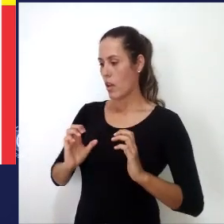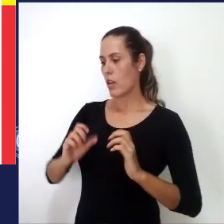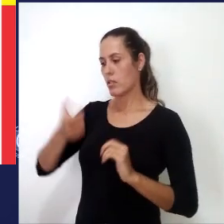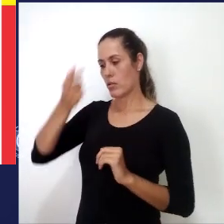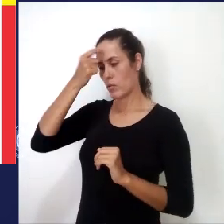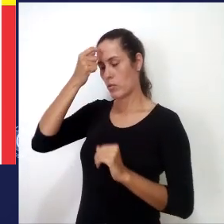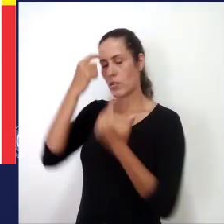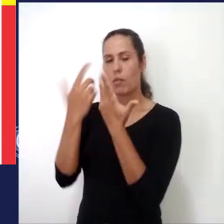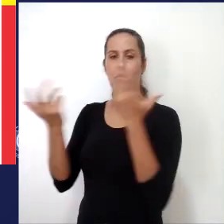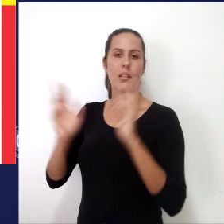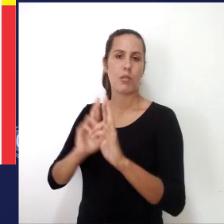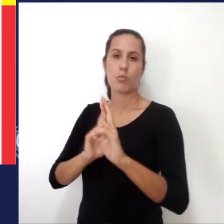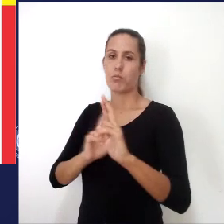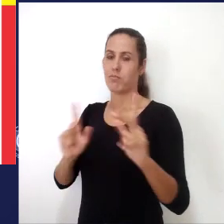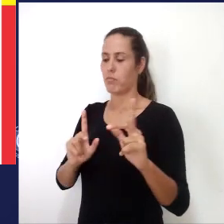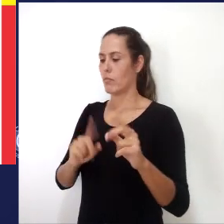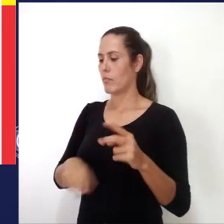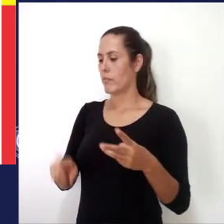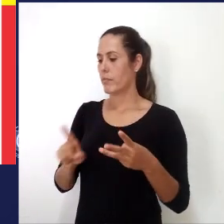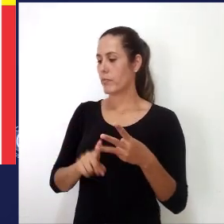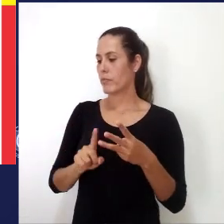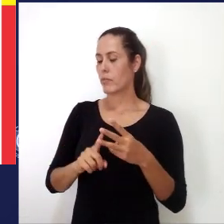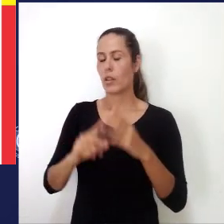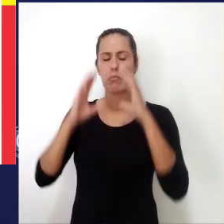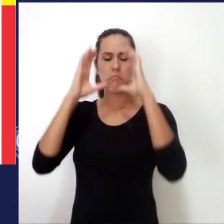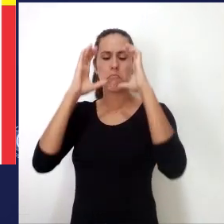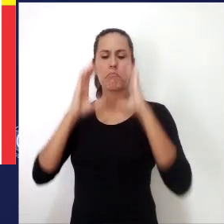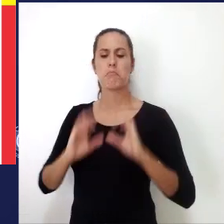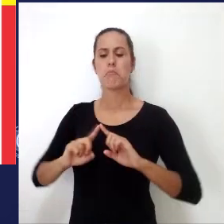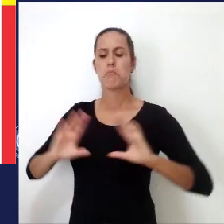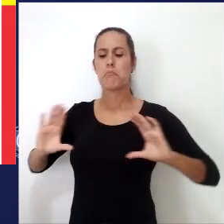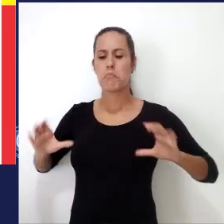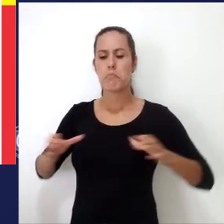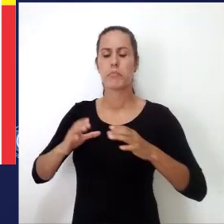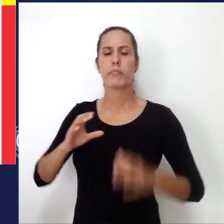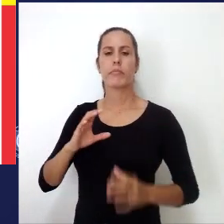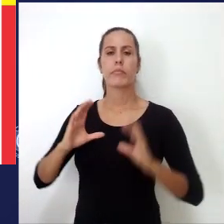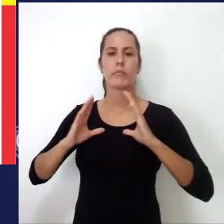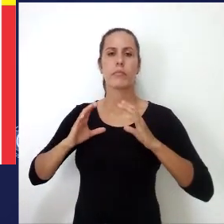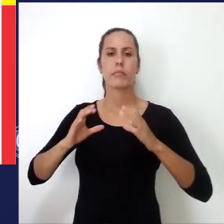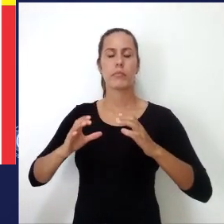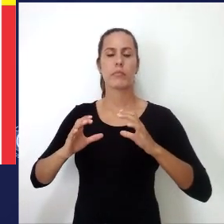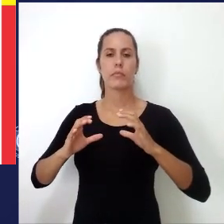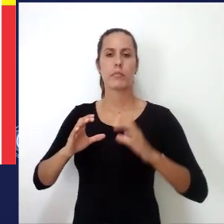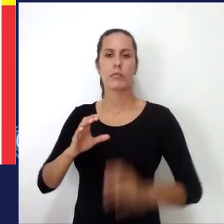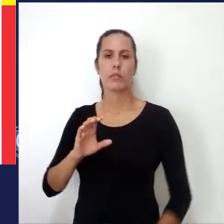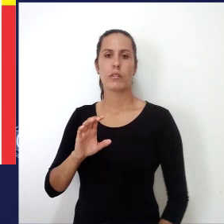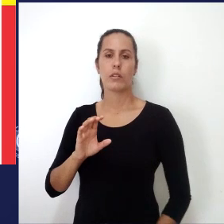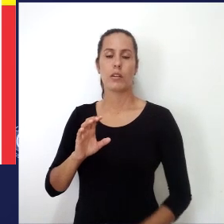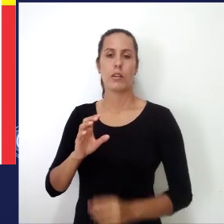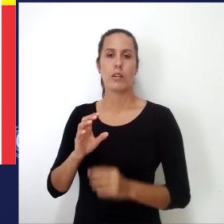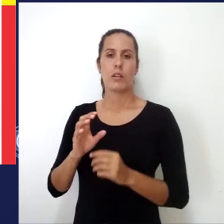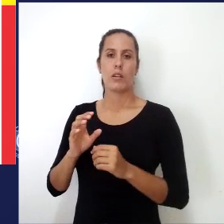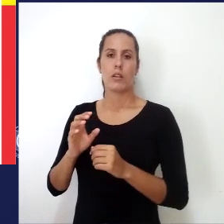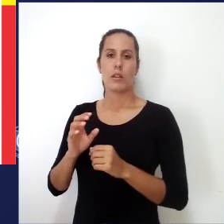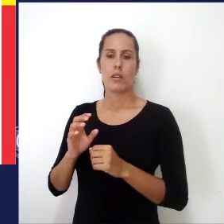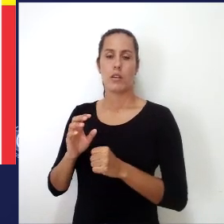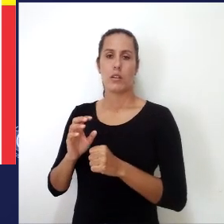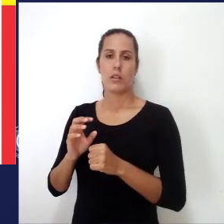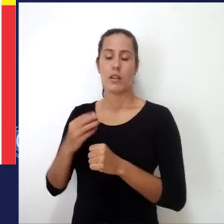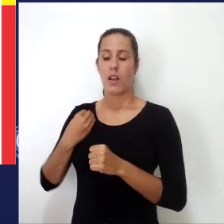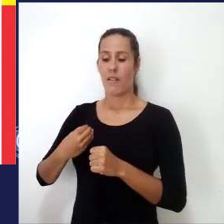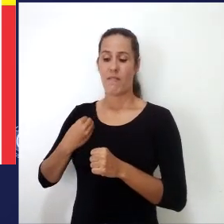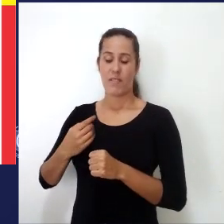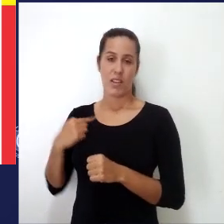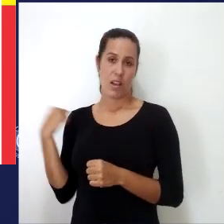e da consciência ambiental, e a civilizatória, ou seja, nosso atual modelo de vida, que é